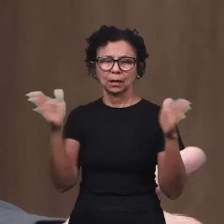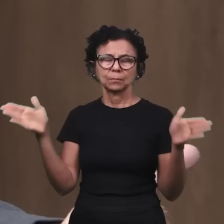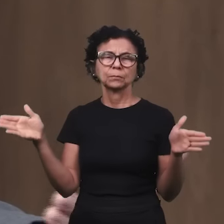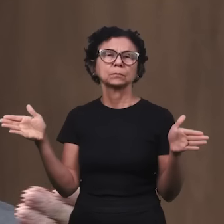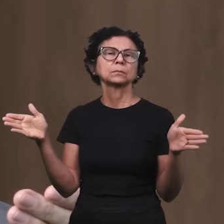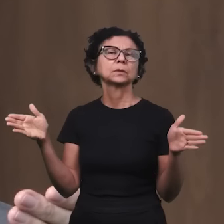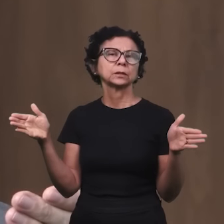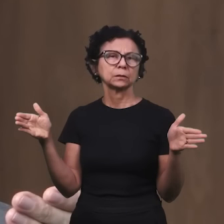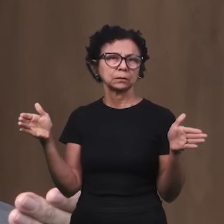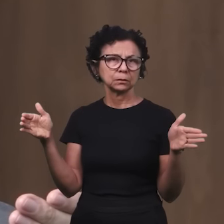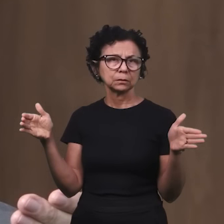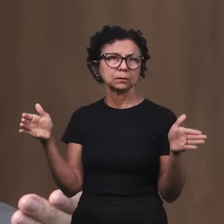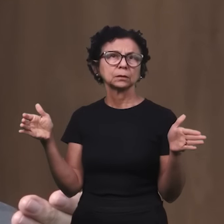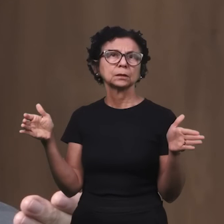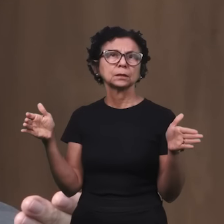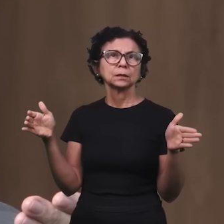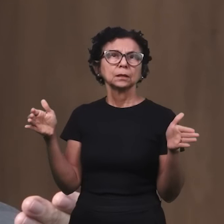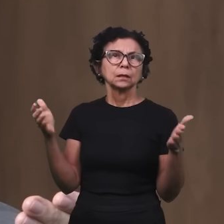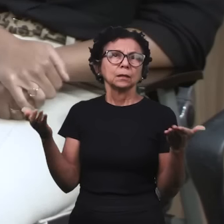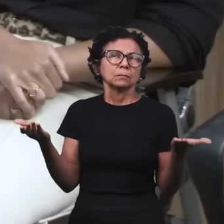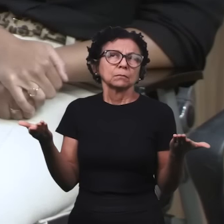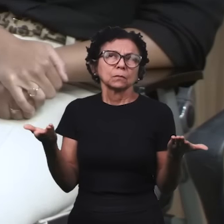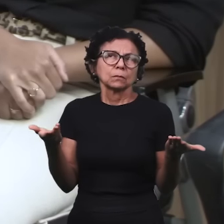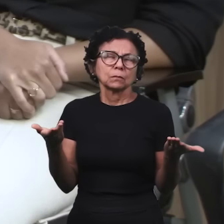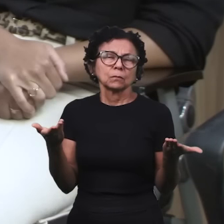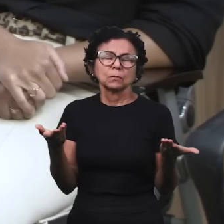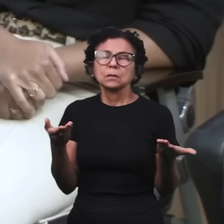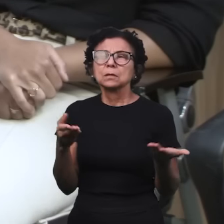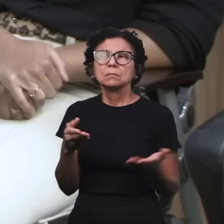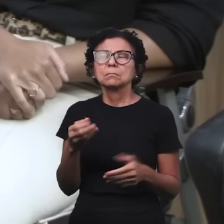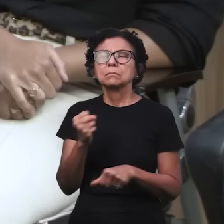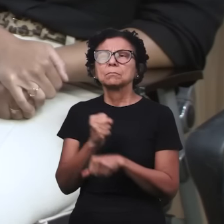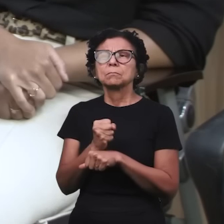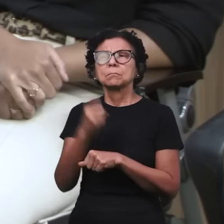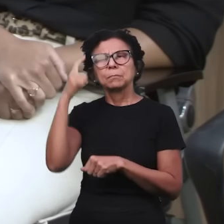Então, você fez a pergunta, o que você espera da odontologia